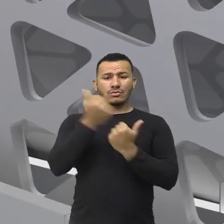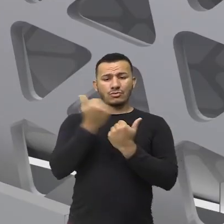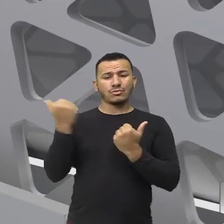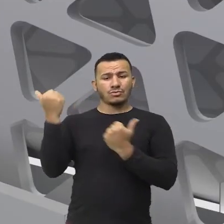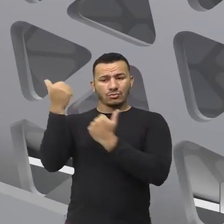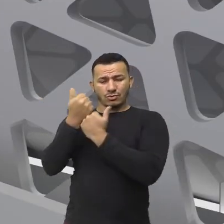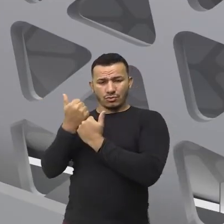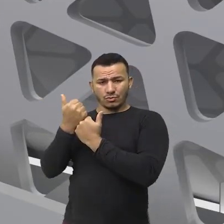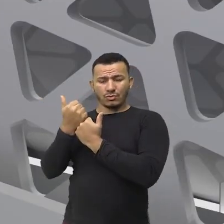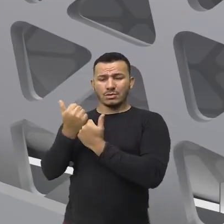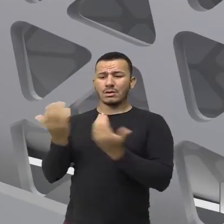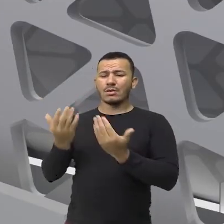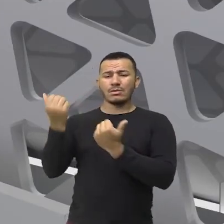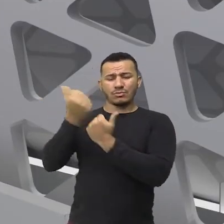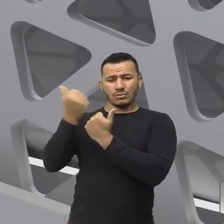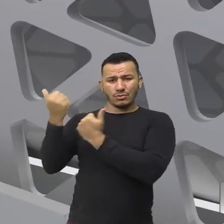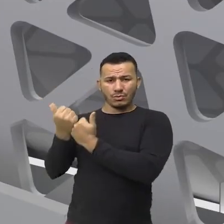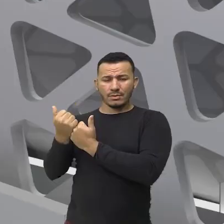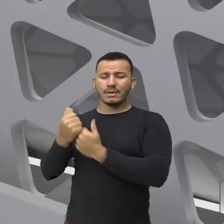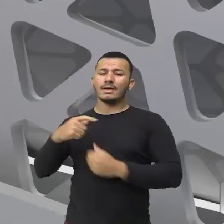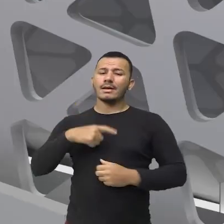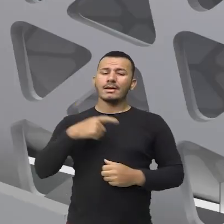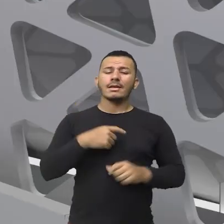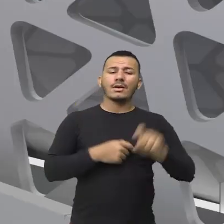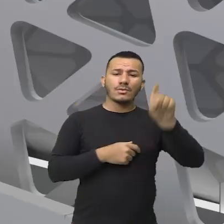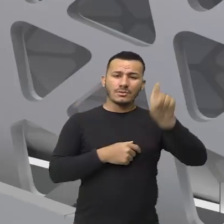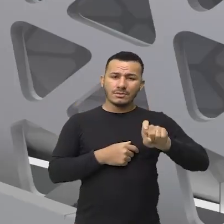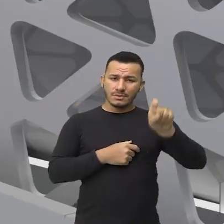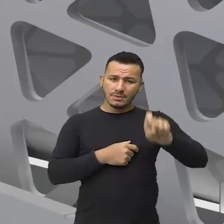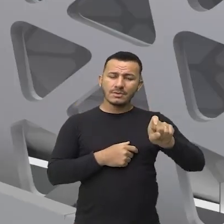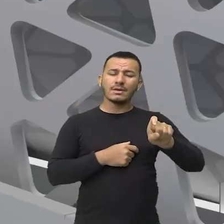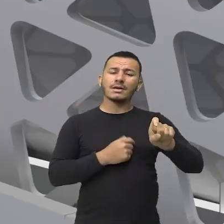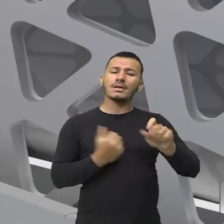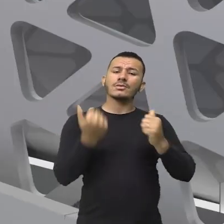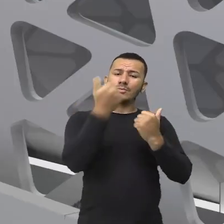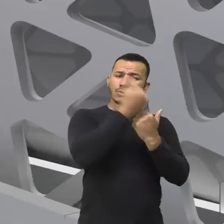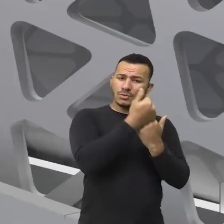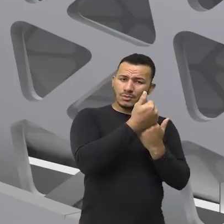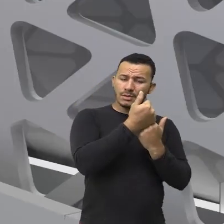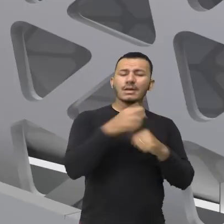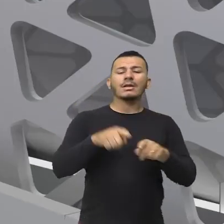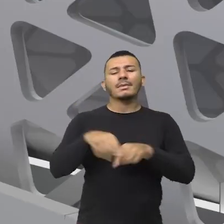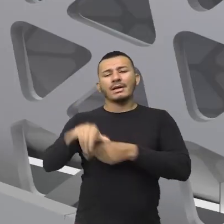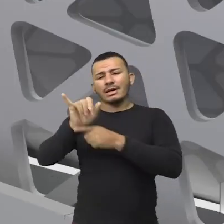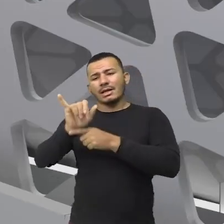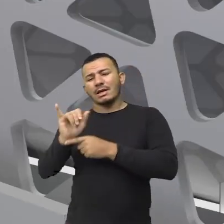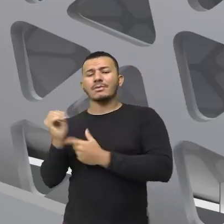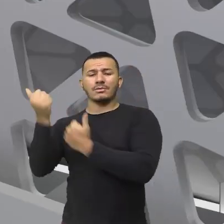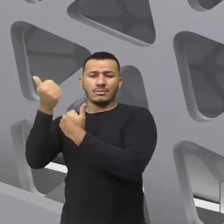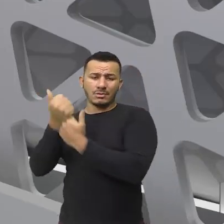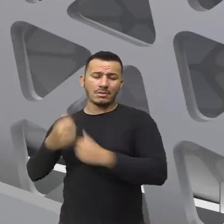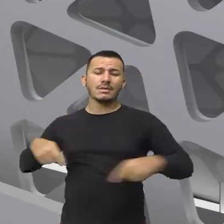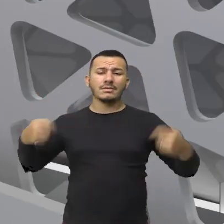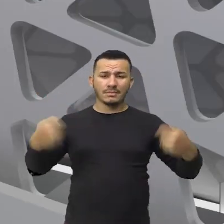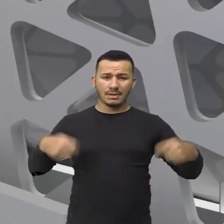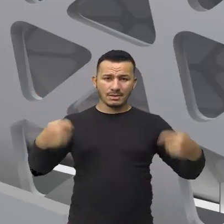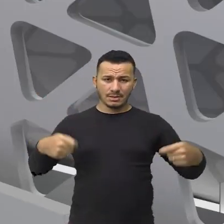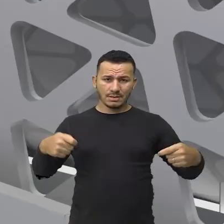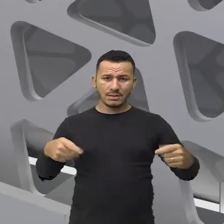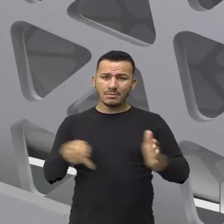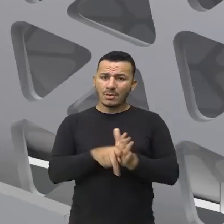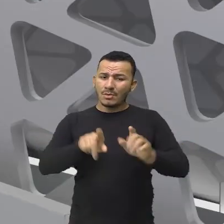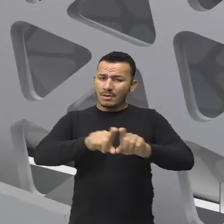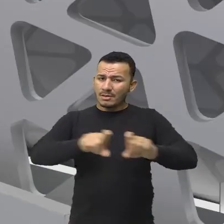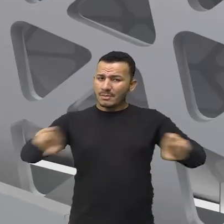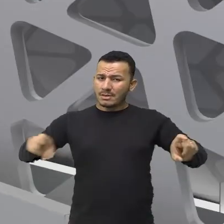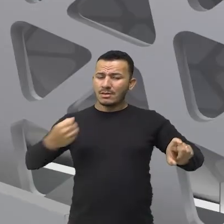substituir, tá legal? Os valores do x e o valor do y, a gente vai substituir esses valores na